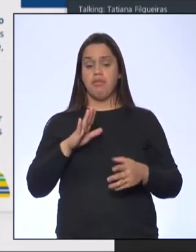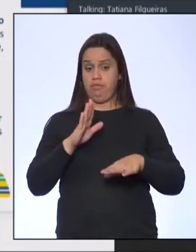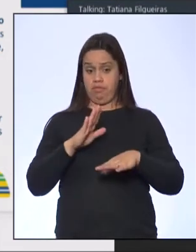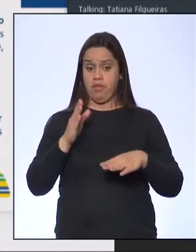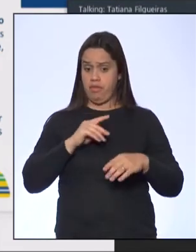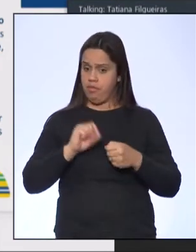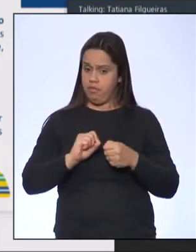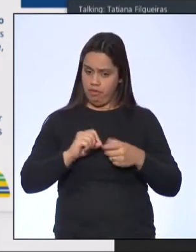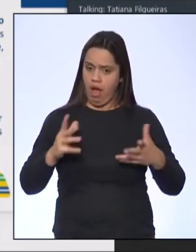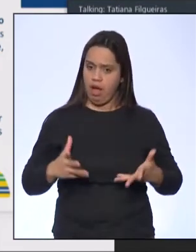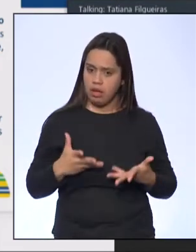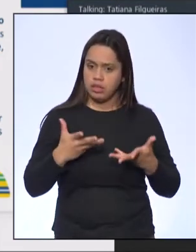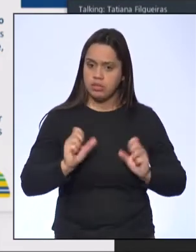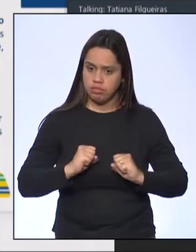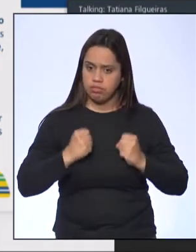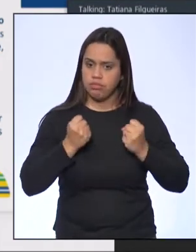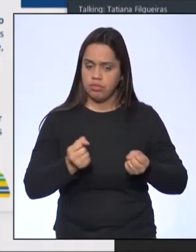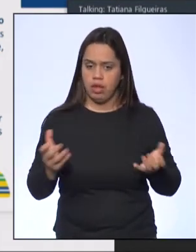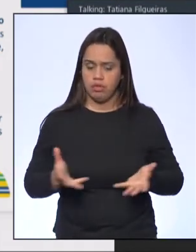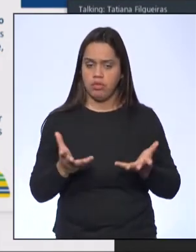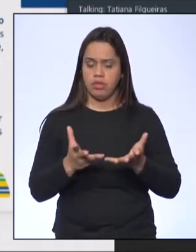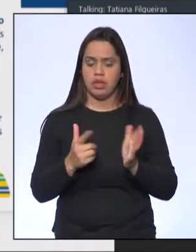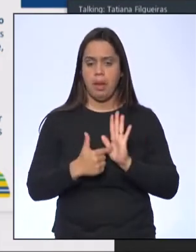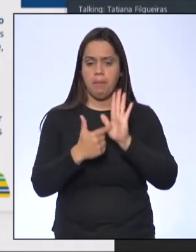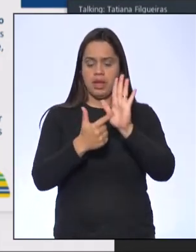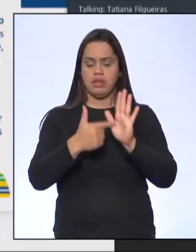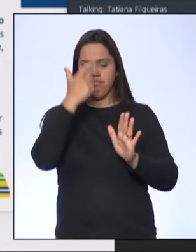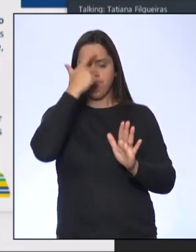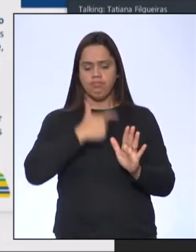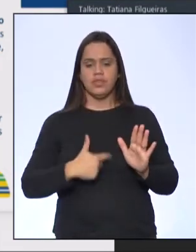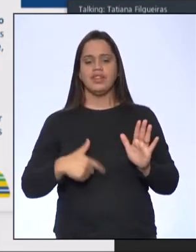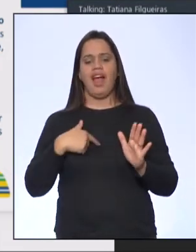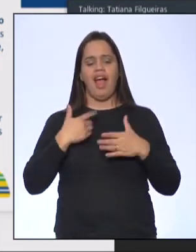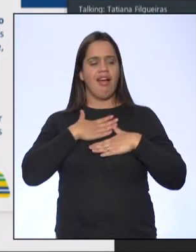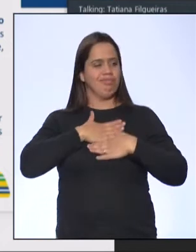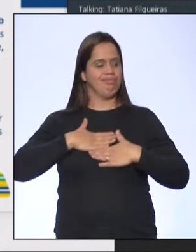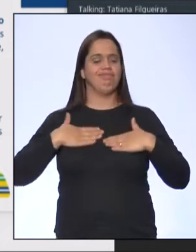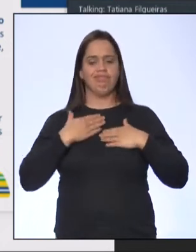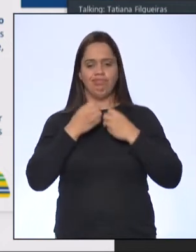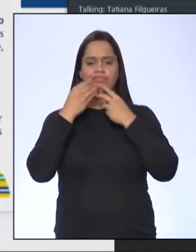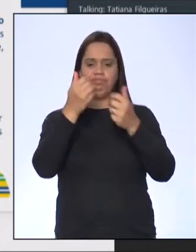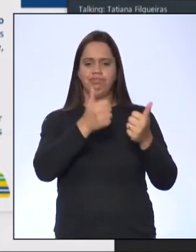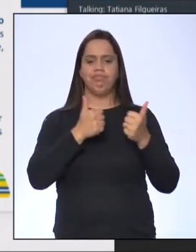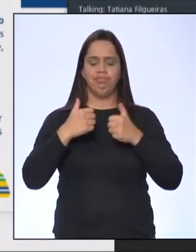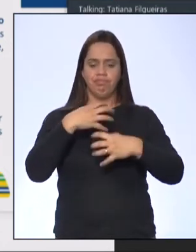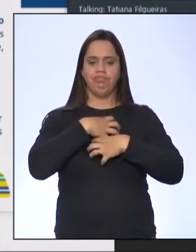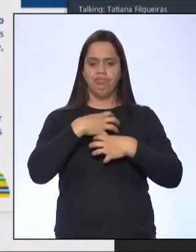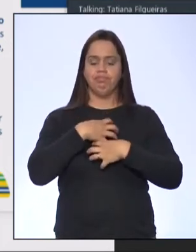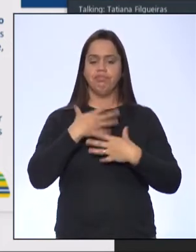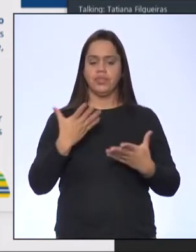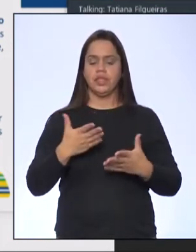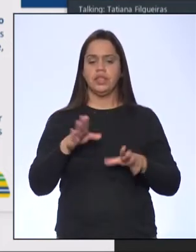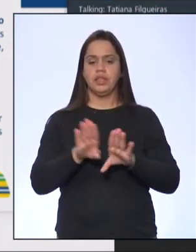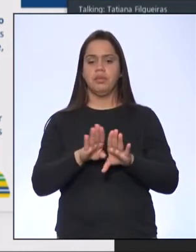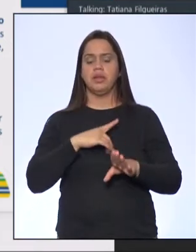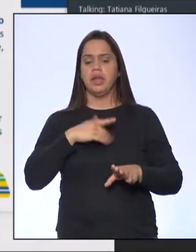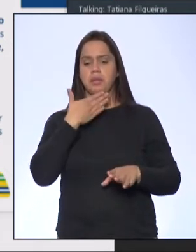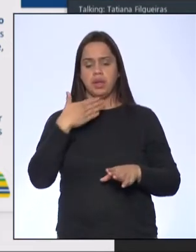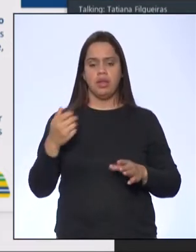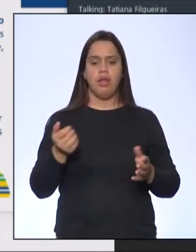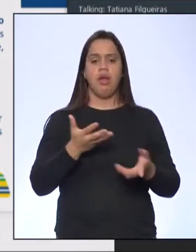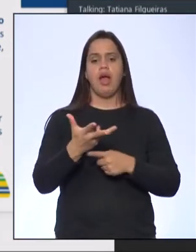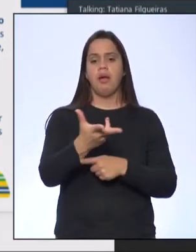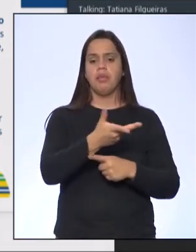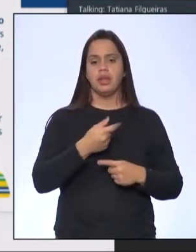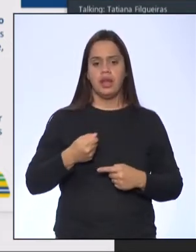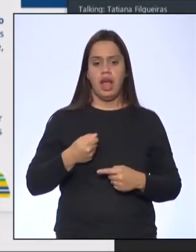proativos, apresentam maior motivação, satisfação, possuem melhores habilidades de gerenciamento de sala